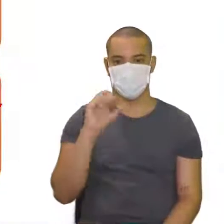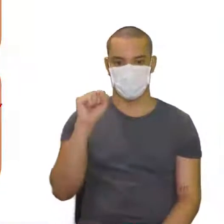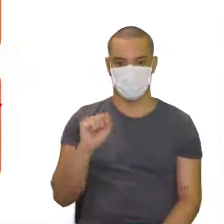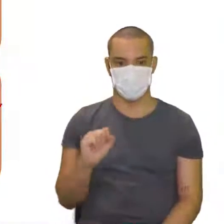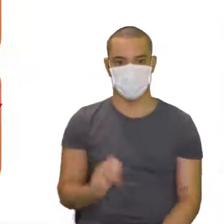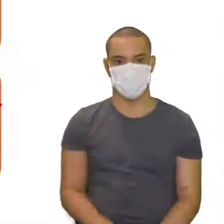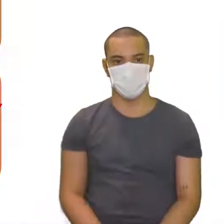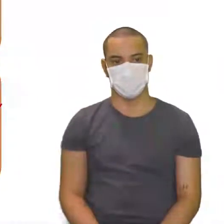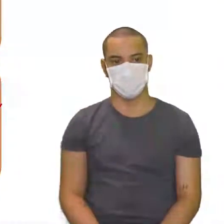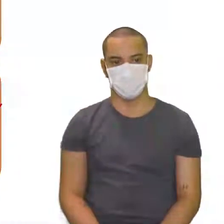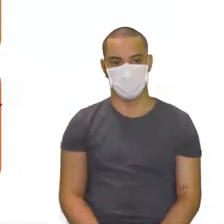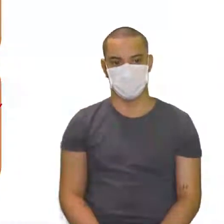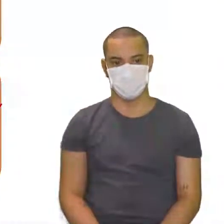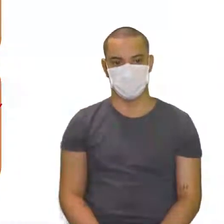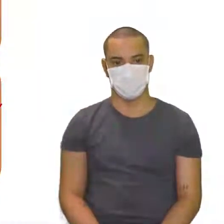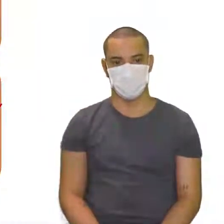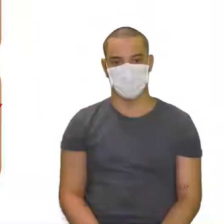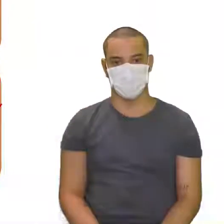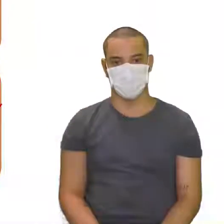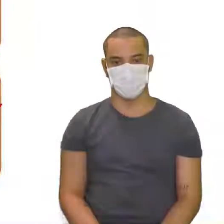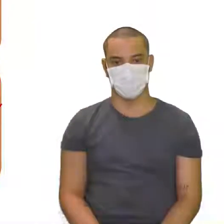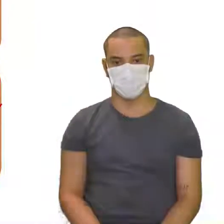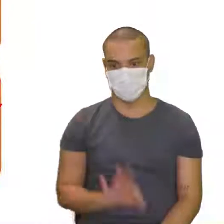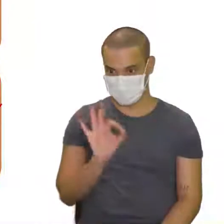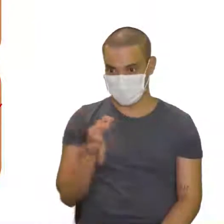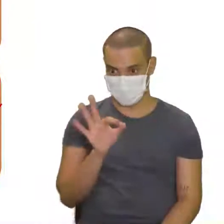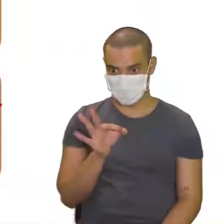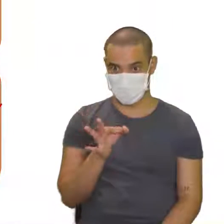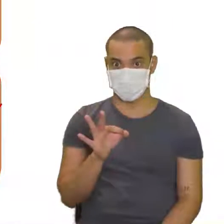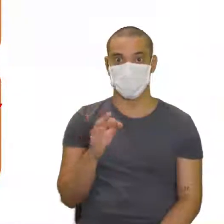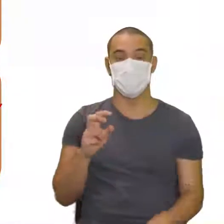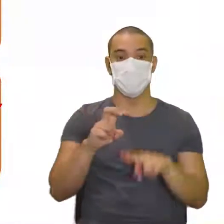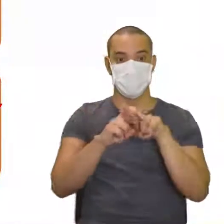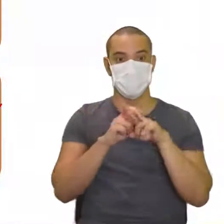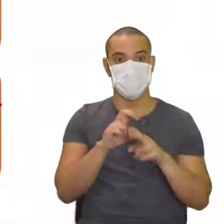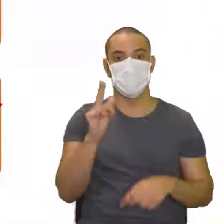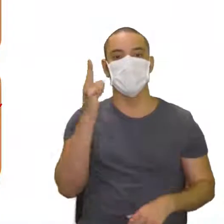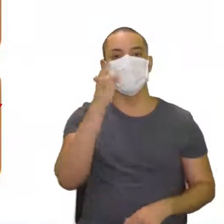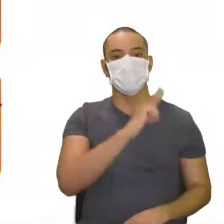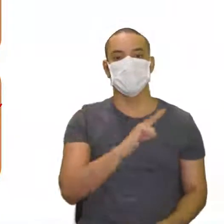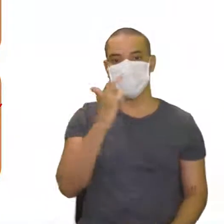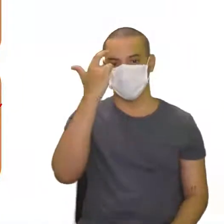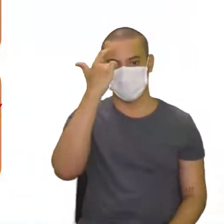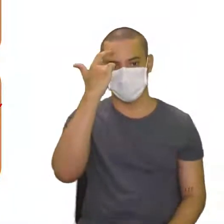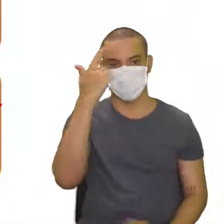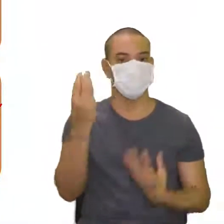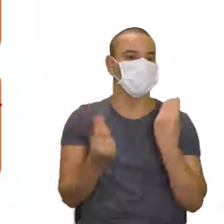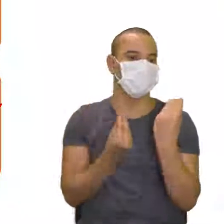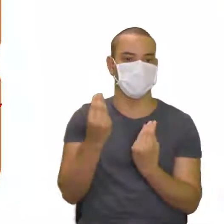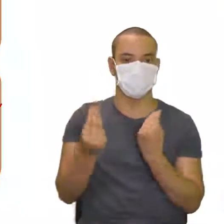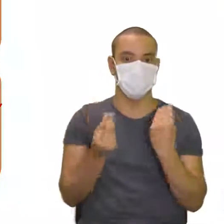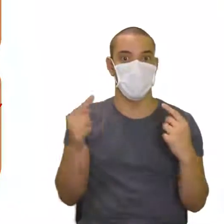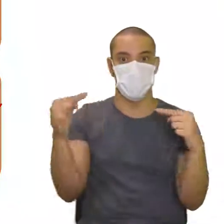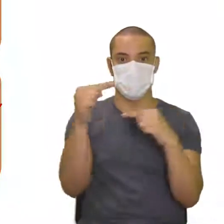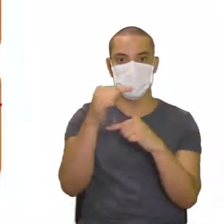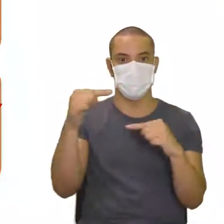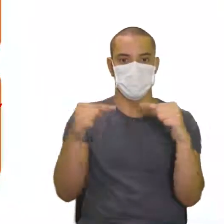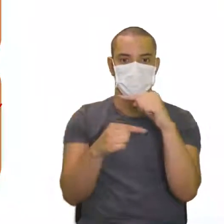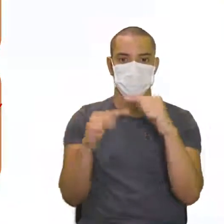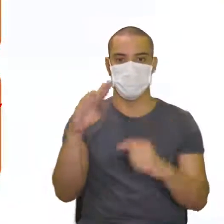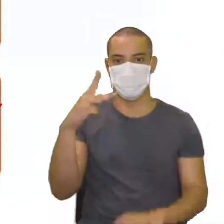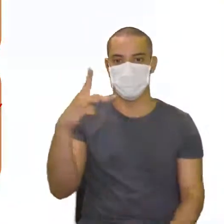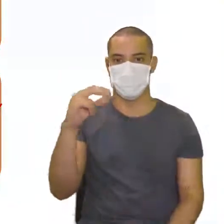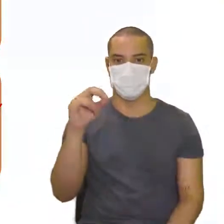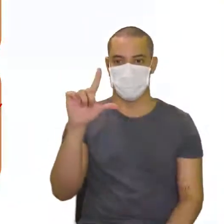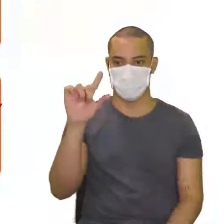Polo Sul. Entendido? Aí daí a gente consegue ter a noção dos polos, tá, gente? Lembrando aqui, ó,